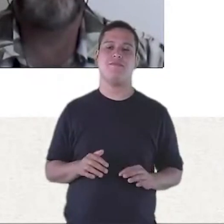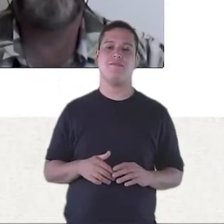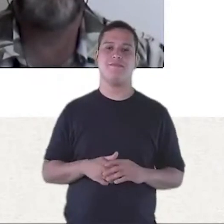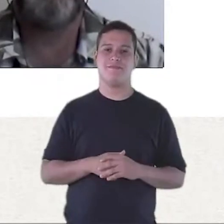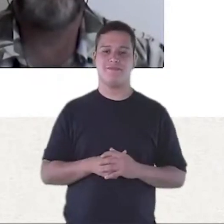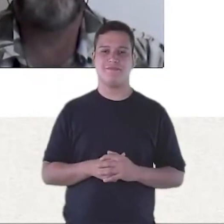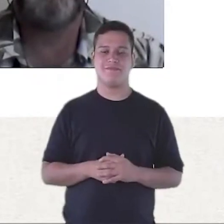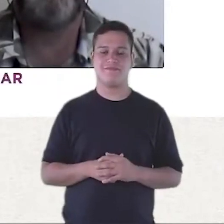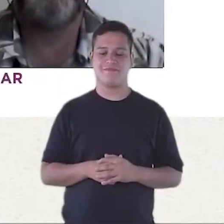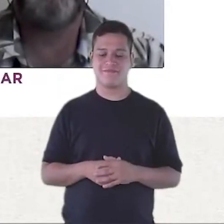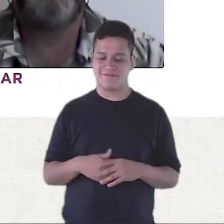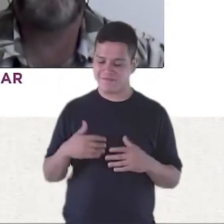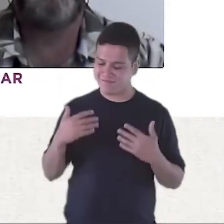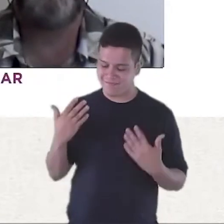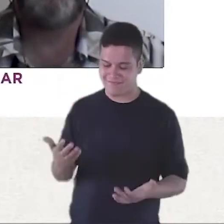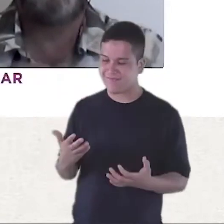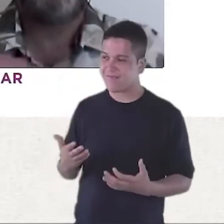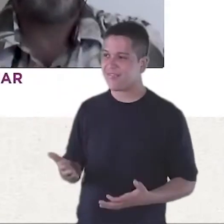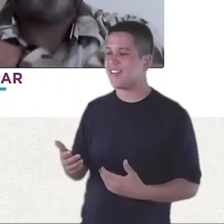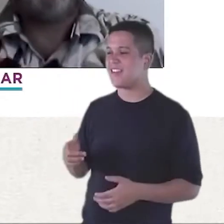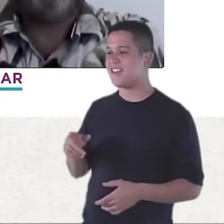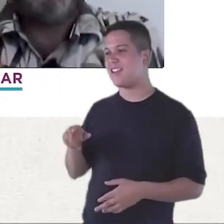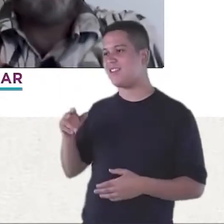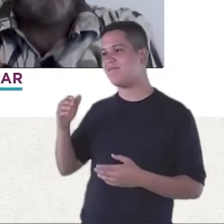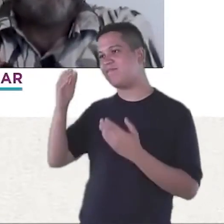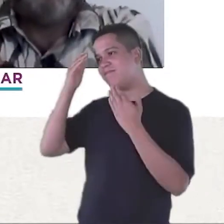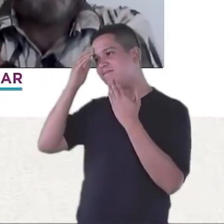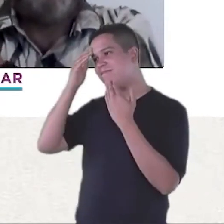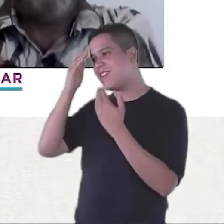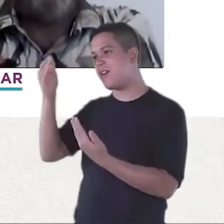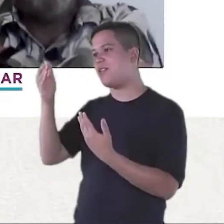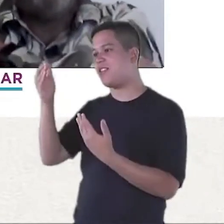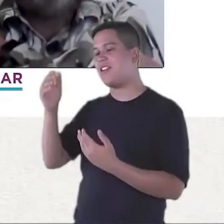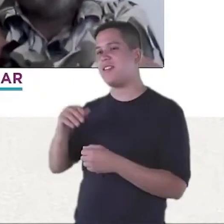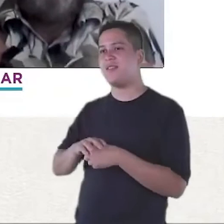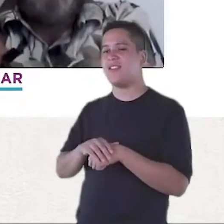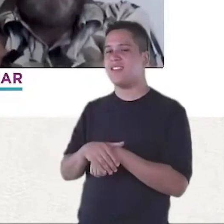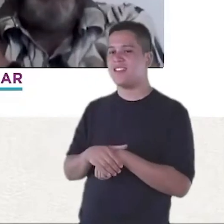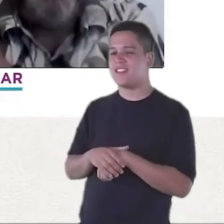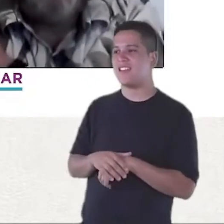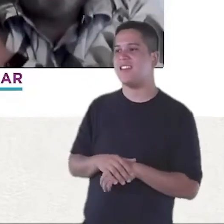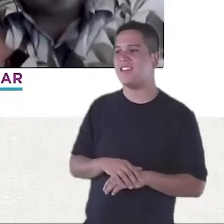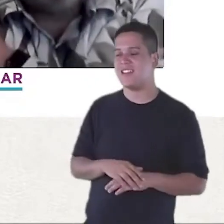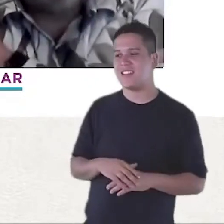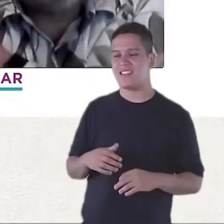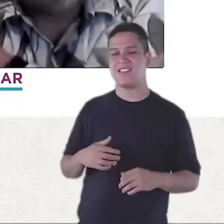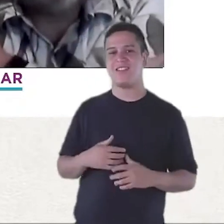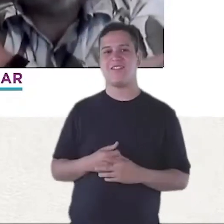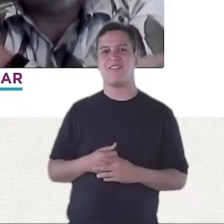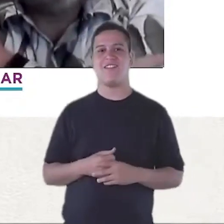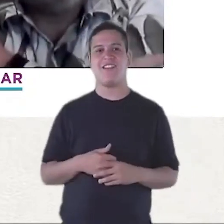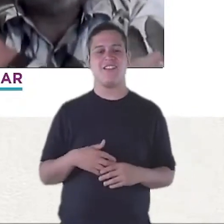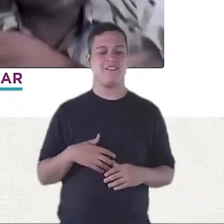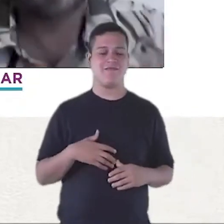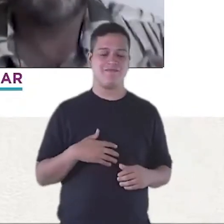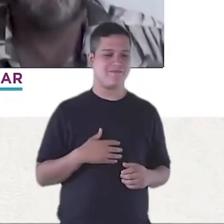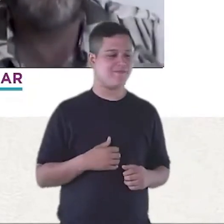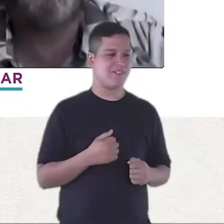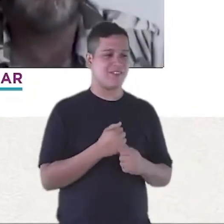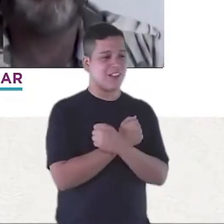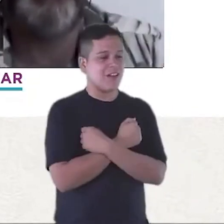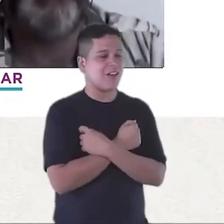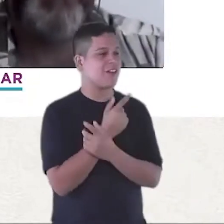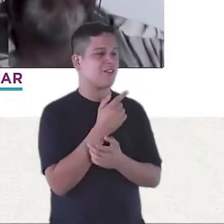É isso, meu irmão querido. Muito obrigado por essa noite. Abraço, agradabilíssima. Nossa, muito obrigado,